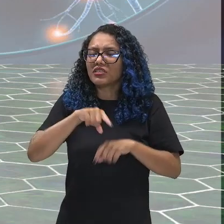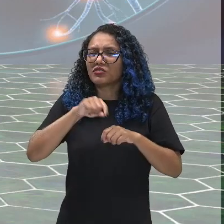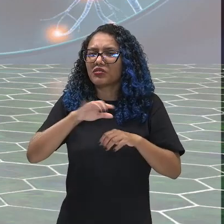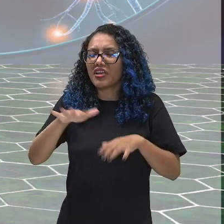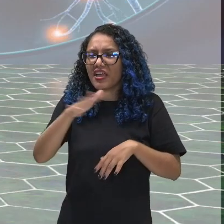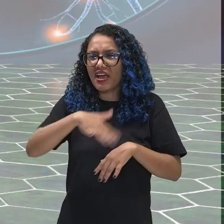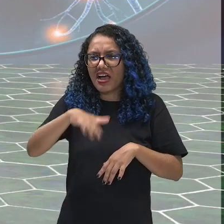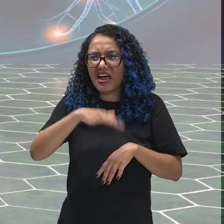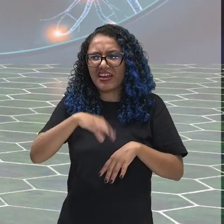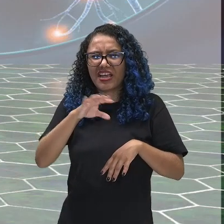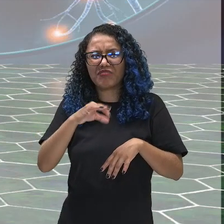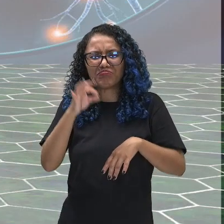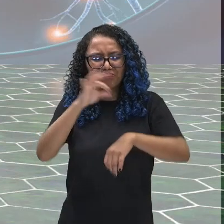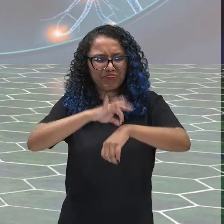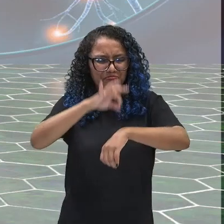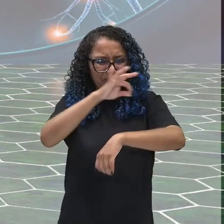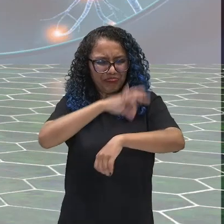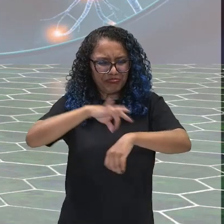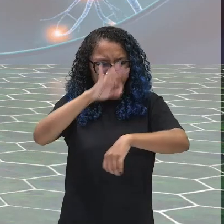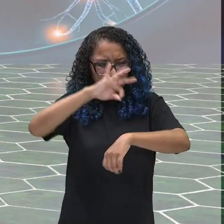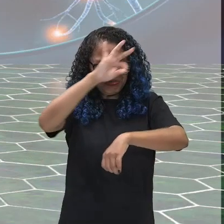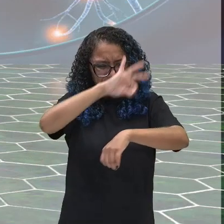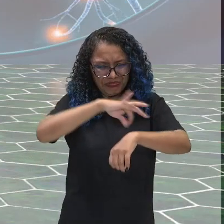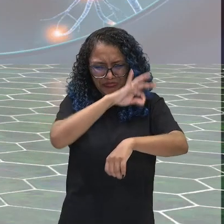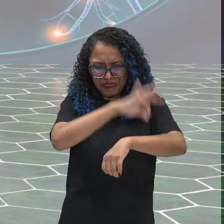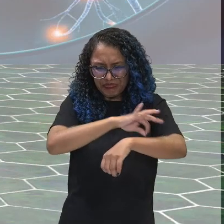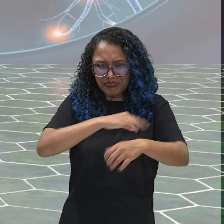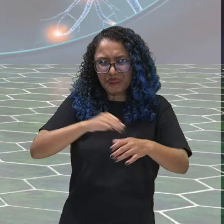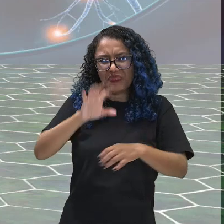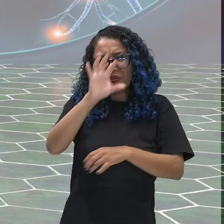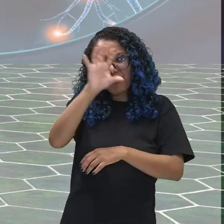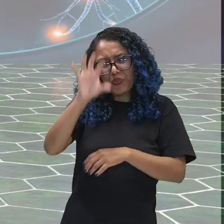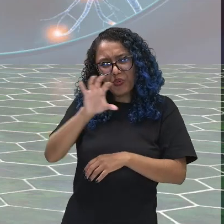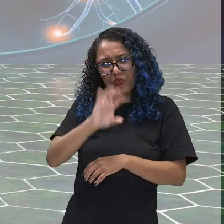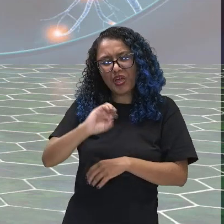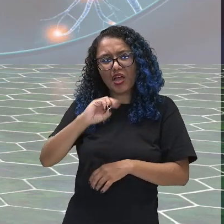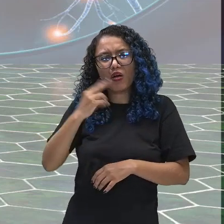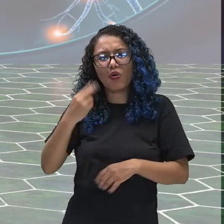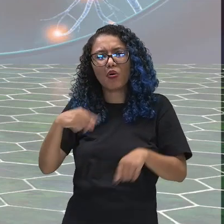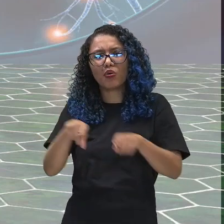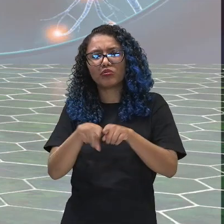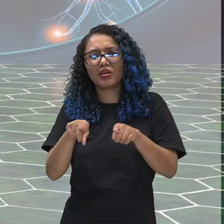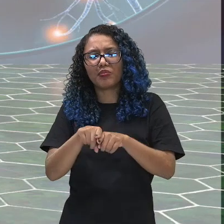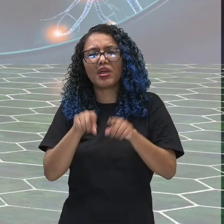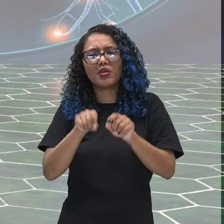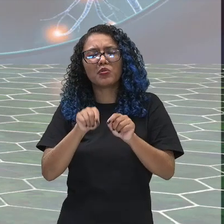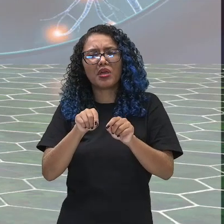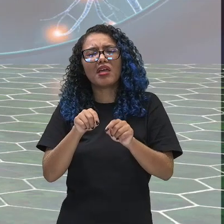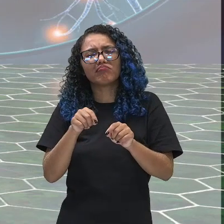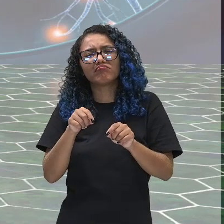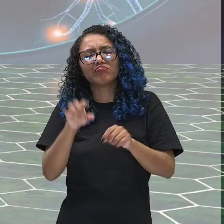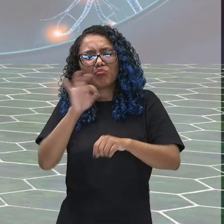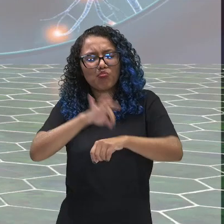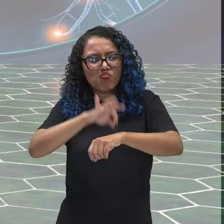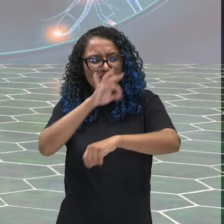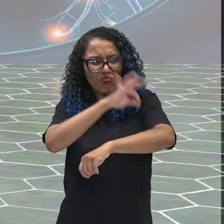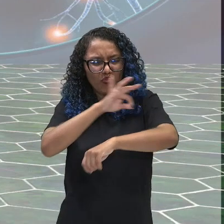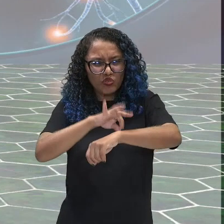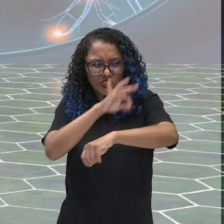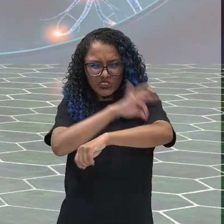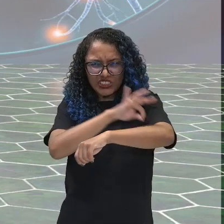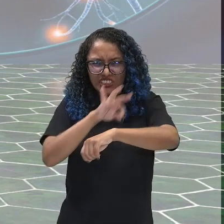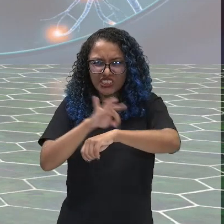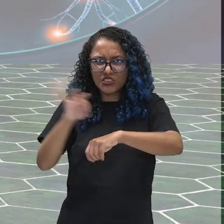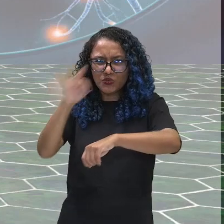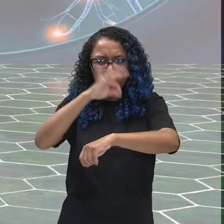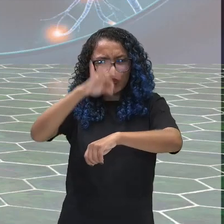insetos, carapanãs, ou em regiões do Brasil que são chamadas de pernilongos. Lá no pé, se tiver